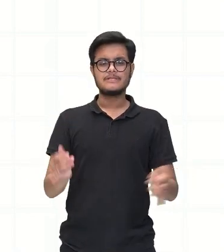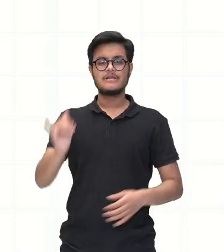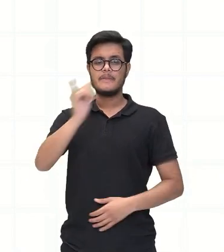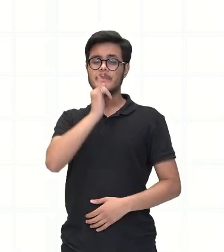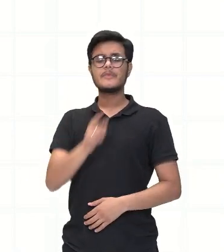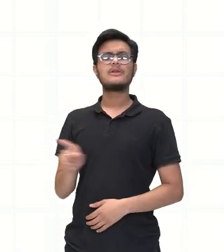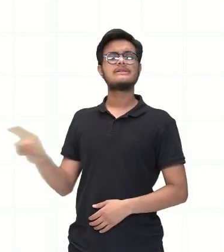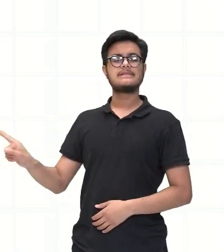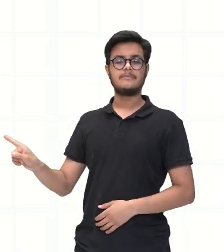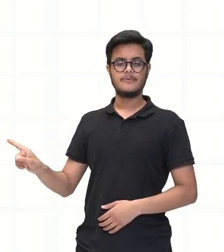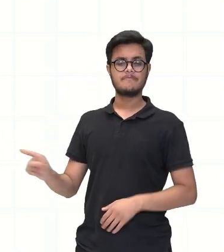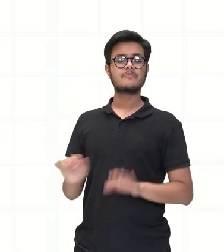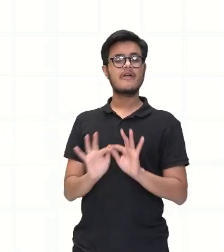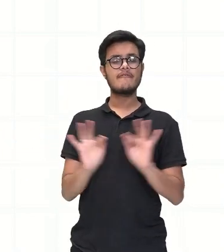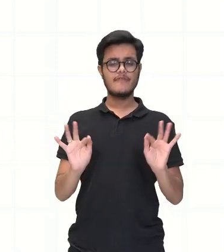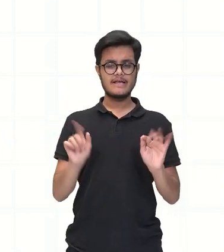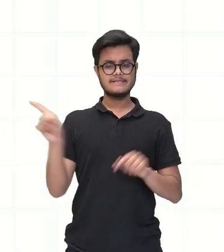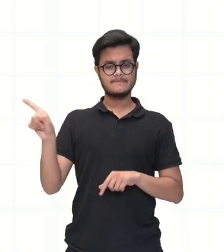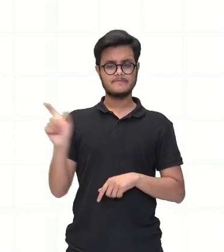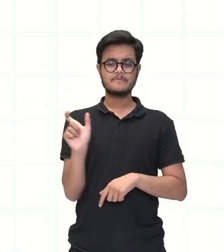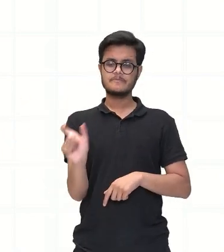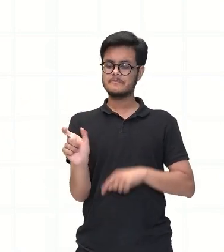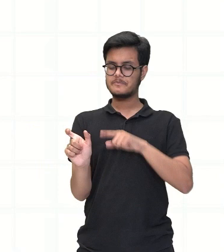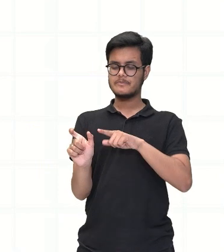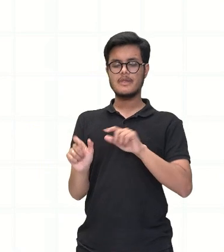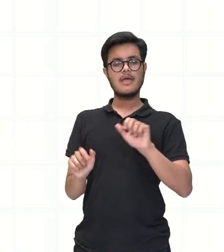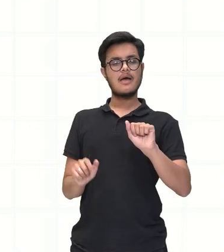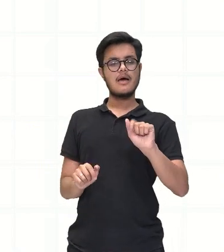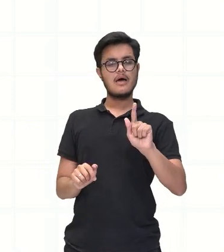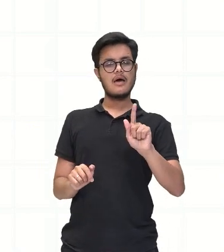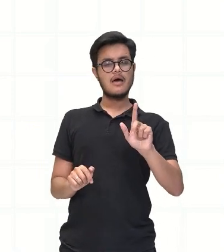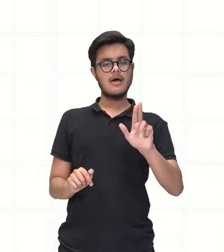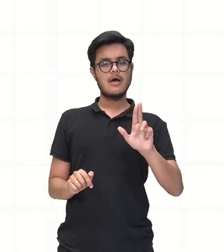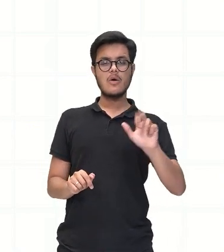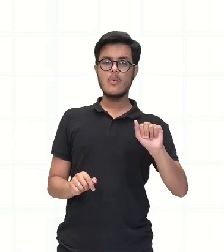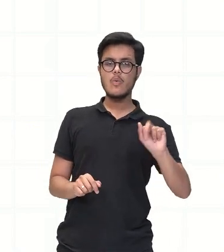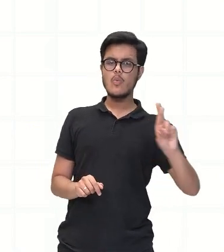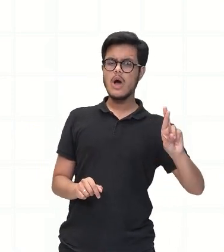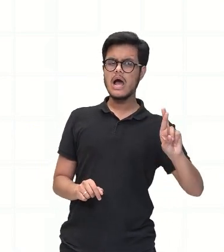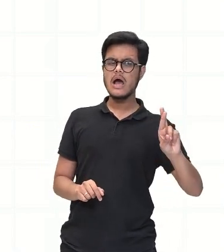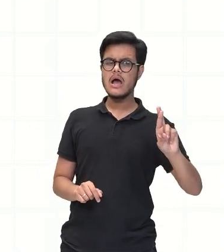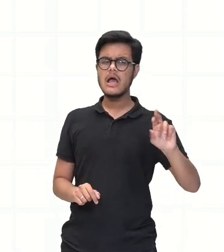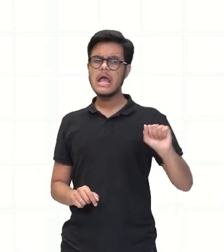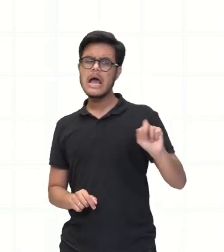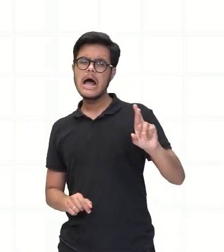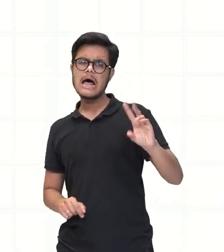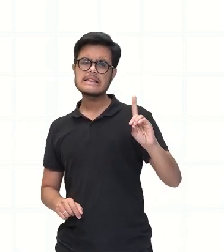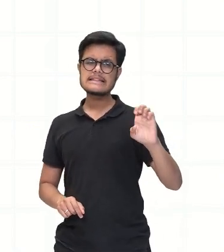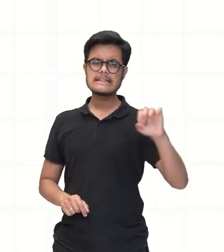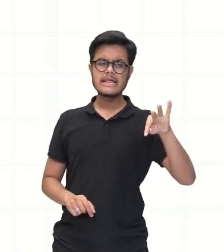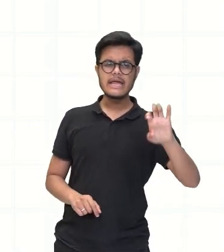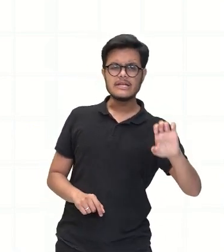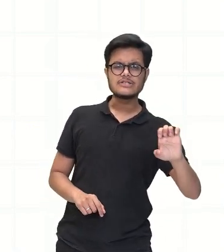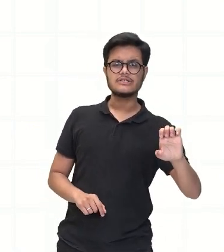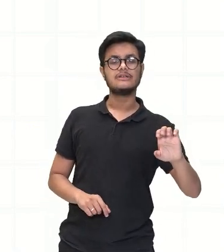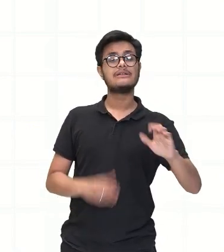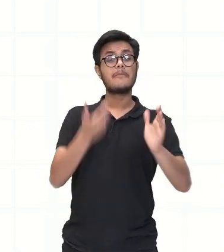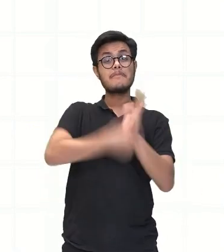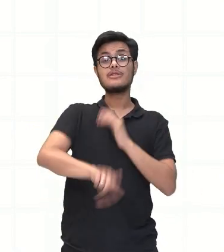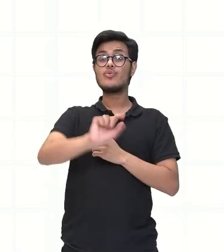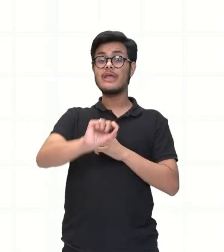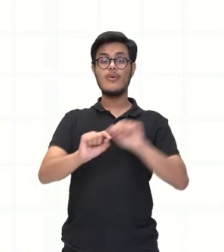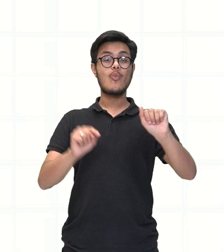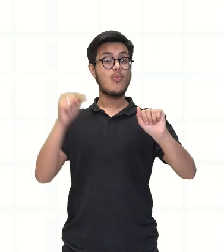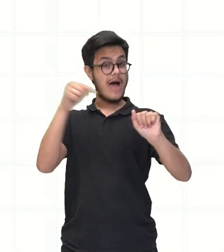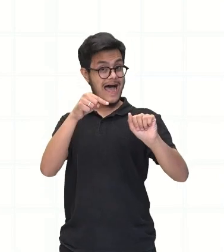aguardente. Aqui, ó. Água ardente, mais ardente. Nota que perdeu o A e o R, ó,